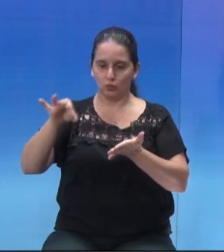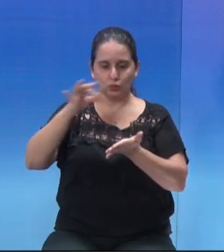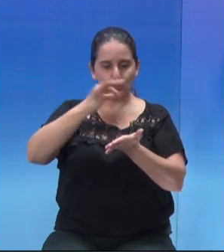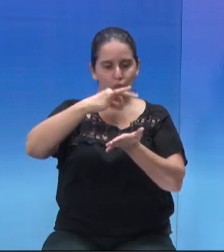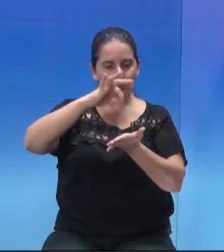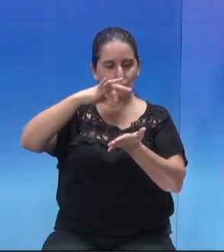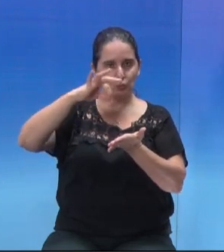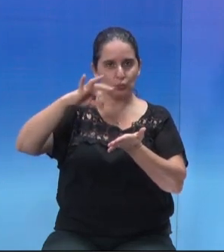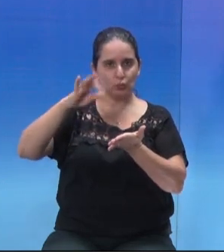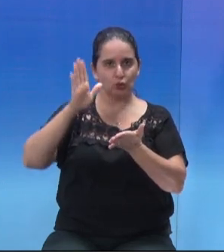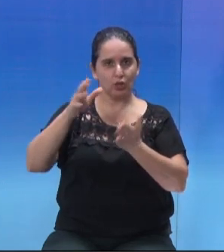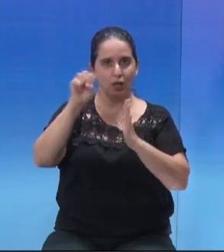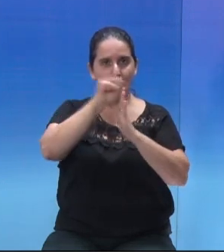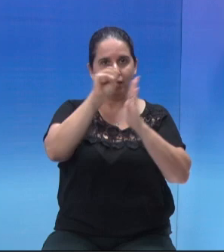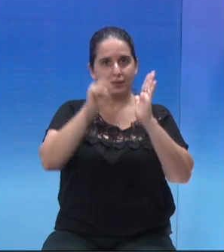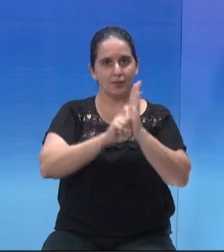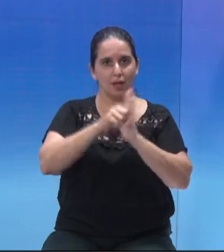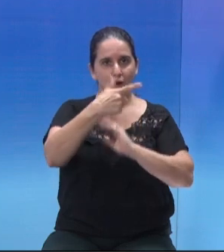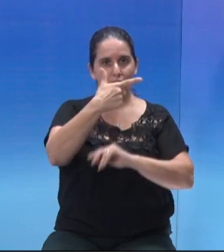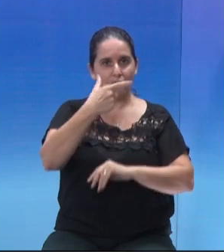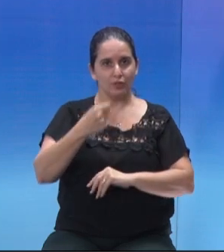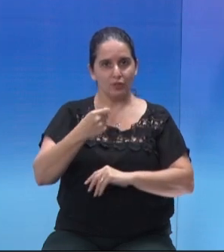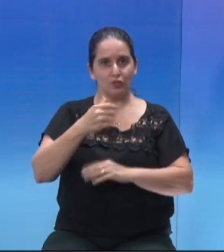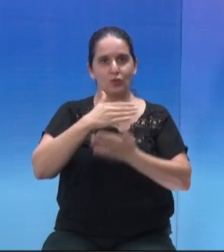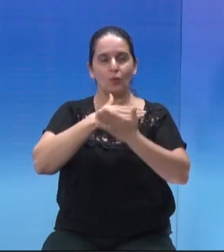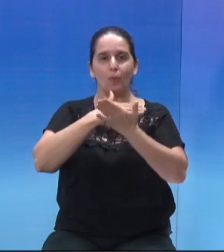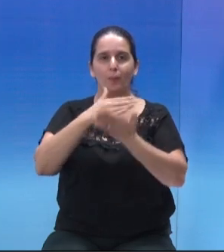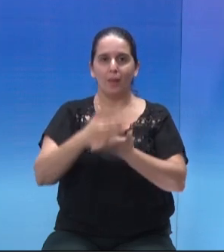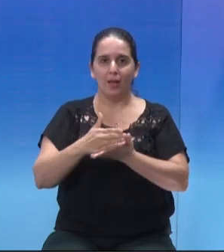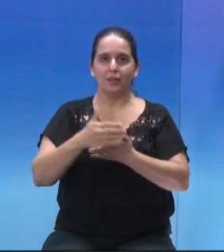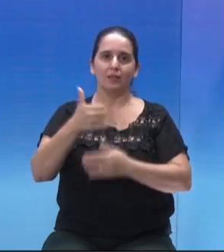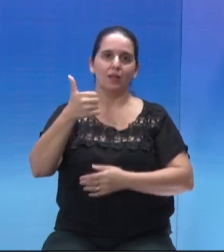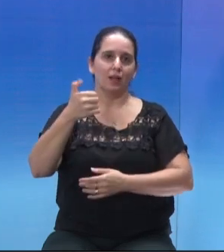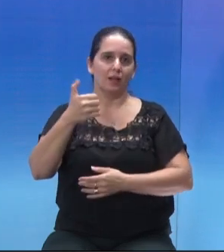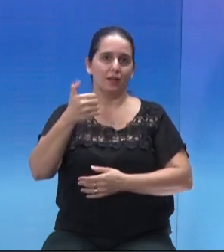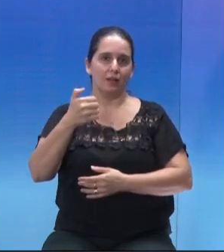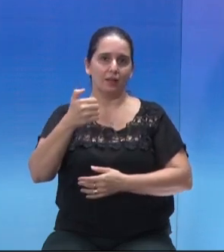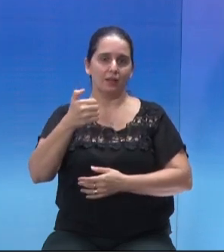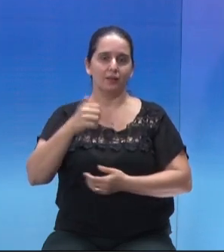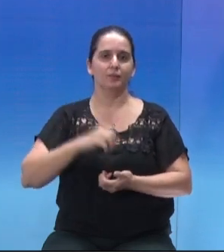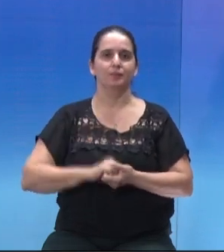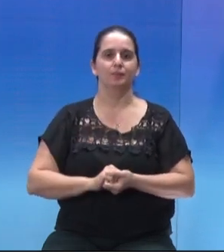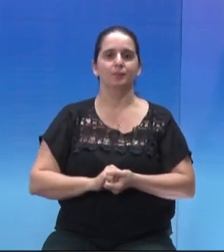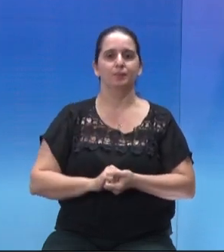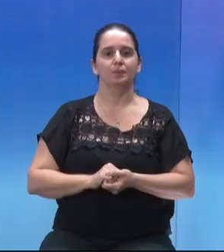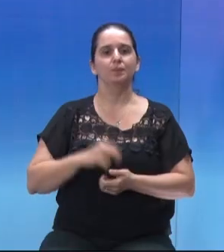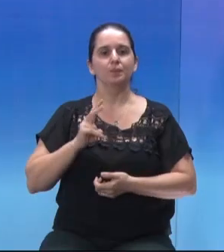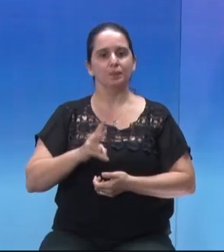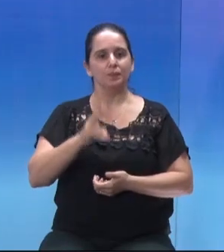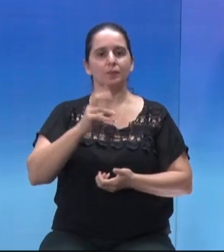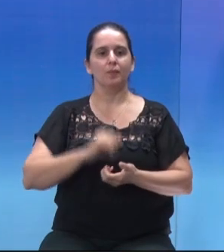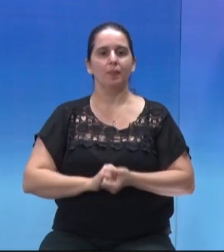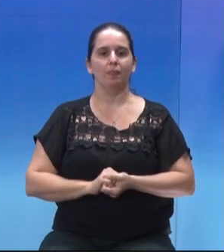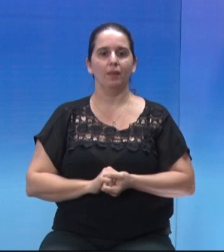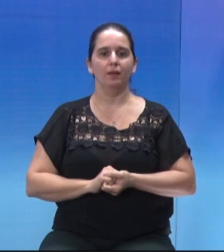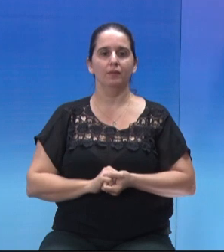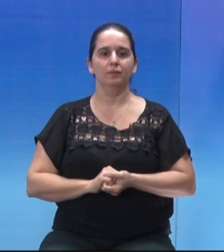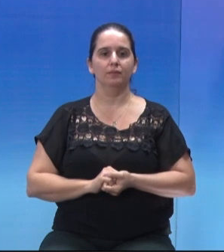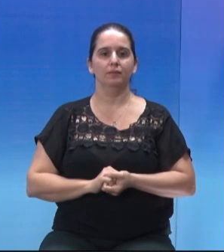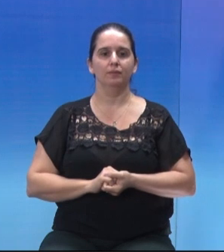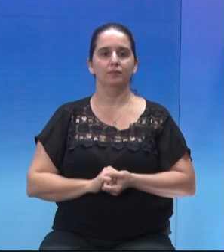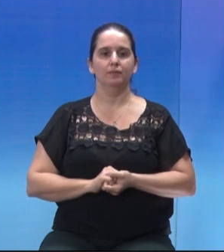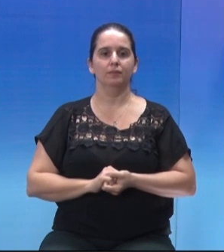século XX que as pessoas começam a usar, né, grafite, caneta, tá bom? Vamos continuar.